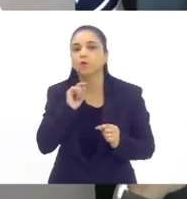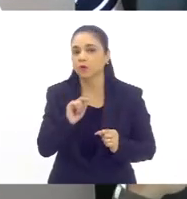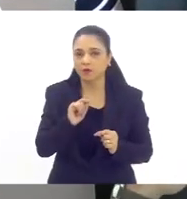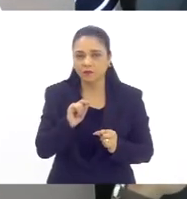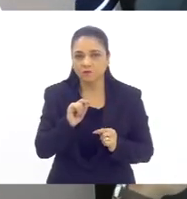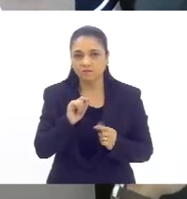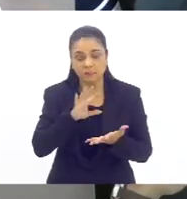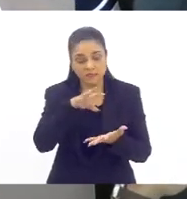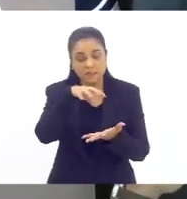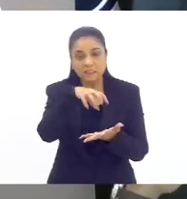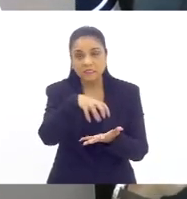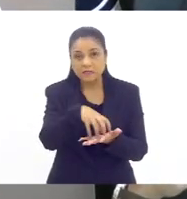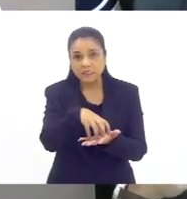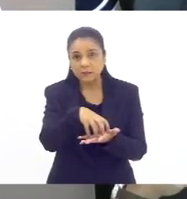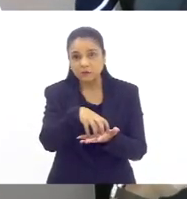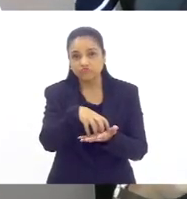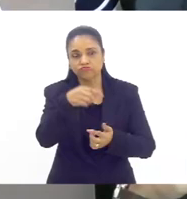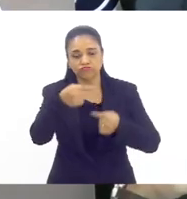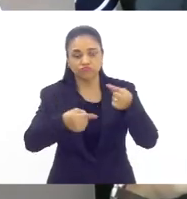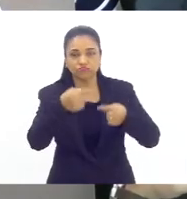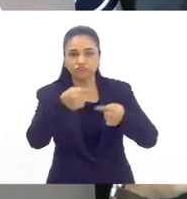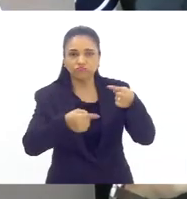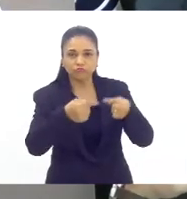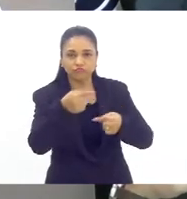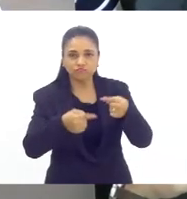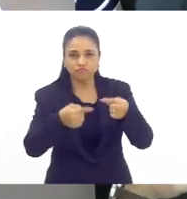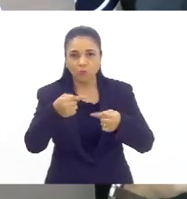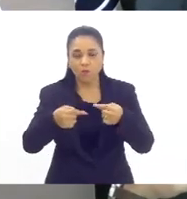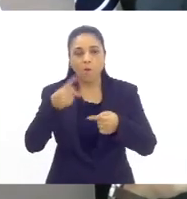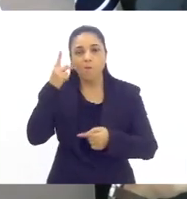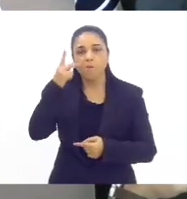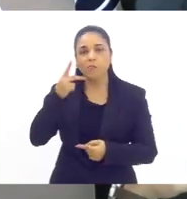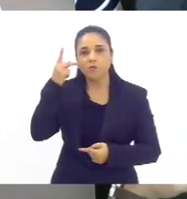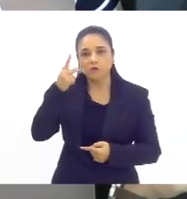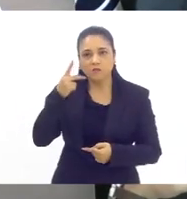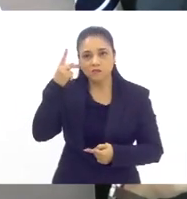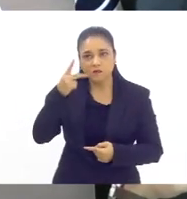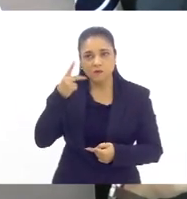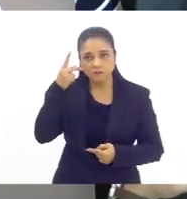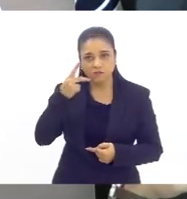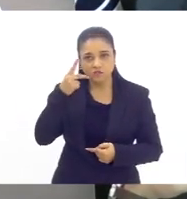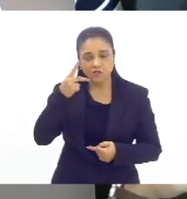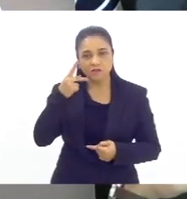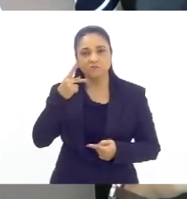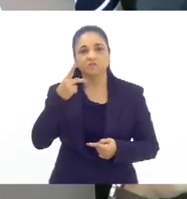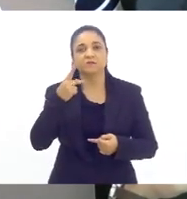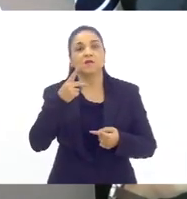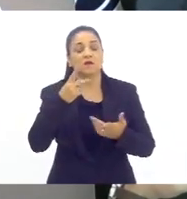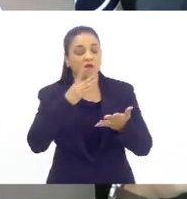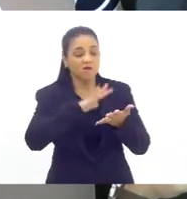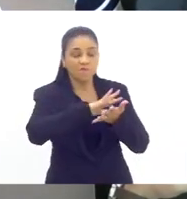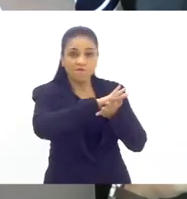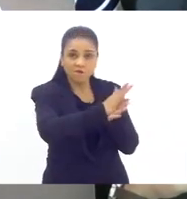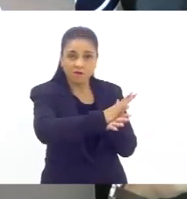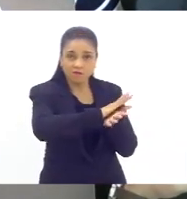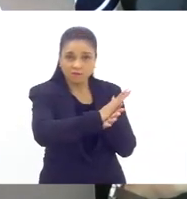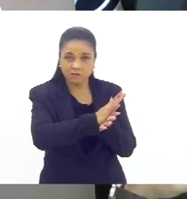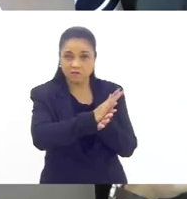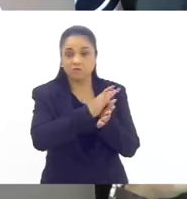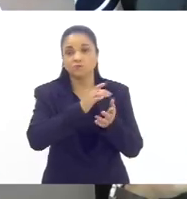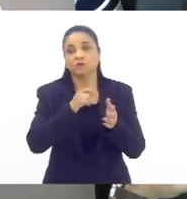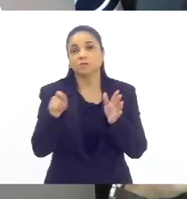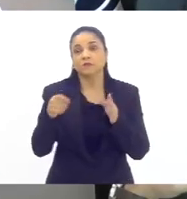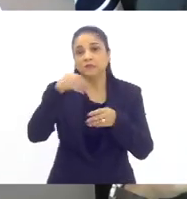o centro da nossa questão é a discussão da política de drogas e da questão do racismo dentro da política de drogas